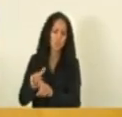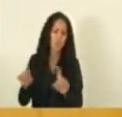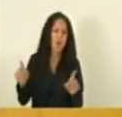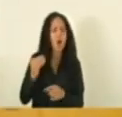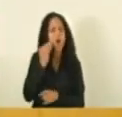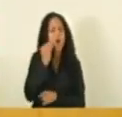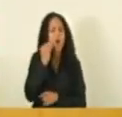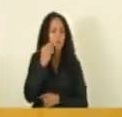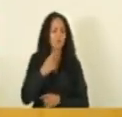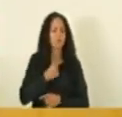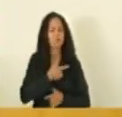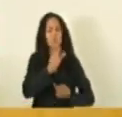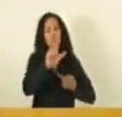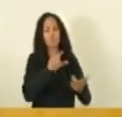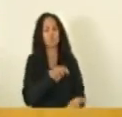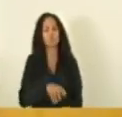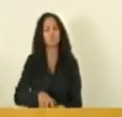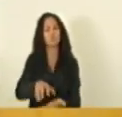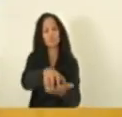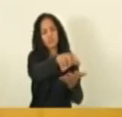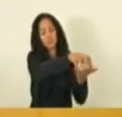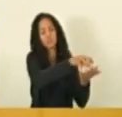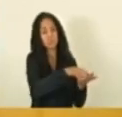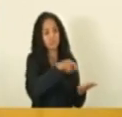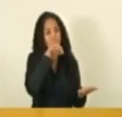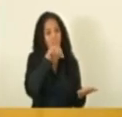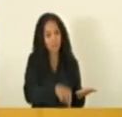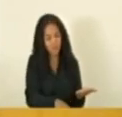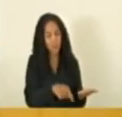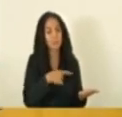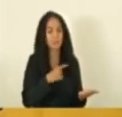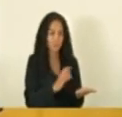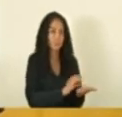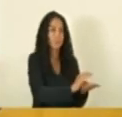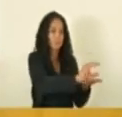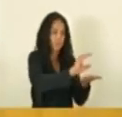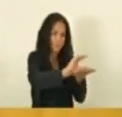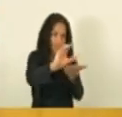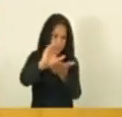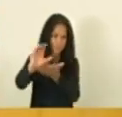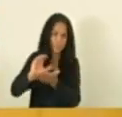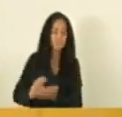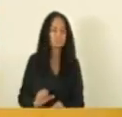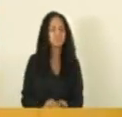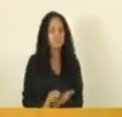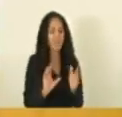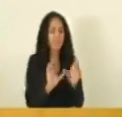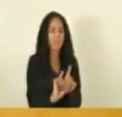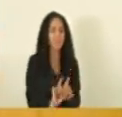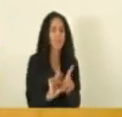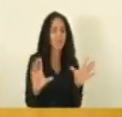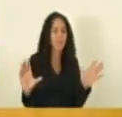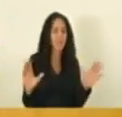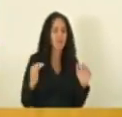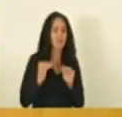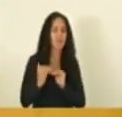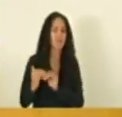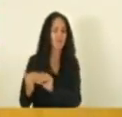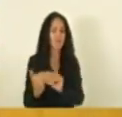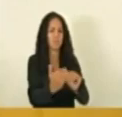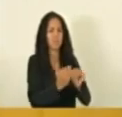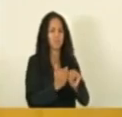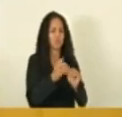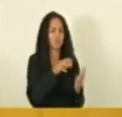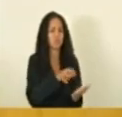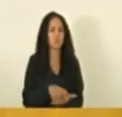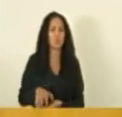um número muito grande de outros setores que o recurso do Estado do Espírito Santo, aliás, é distribuído com muita democracia e alcança todas